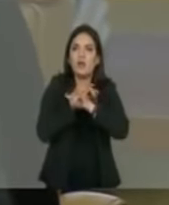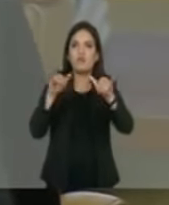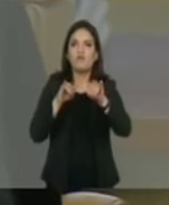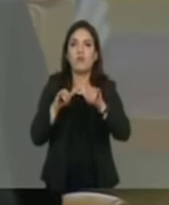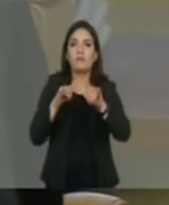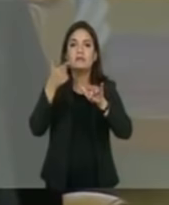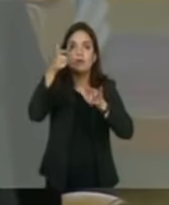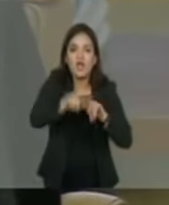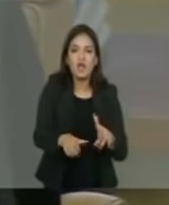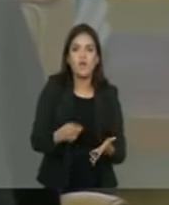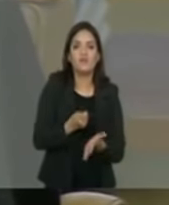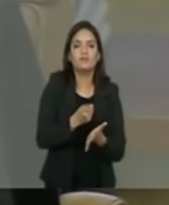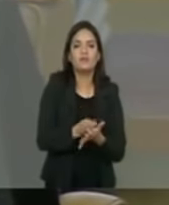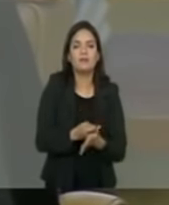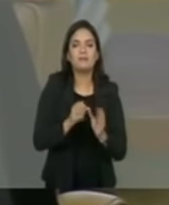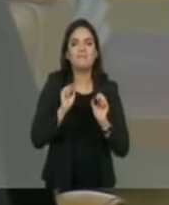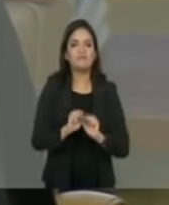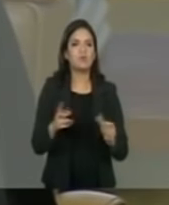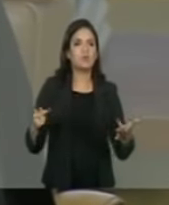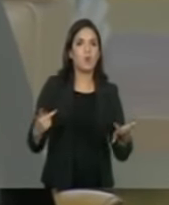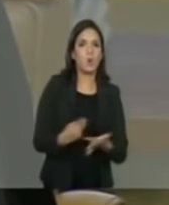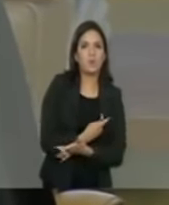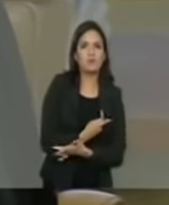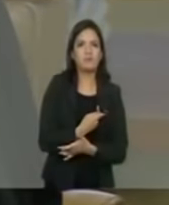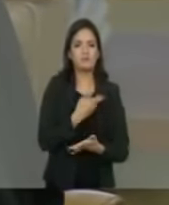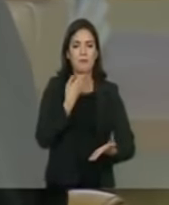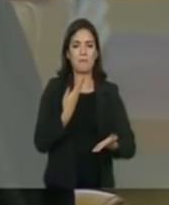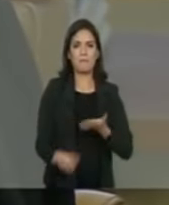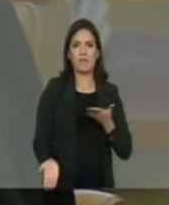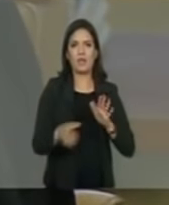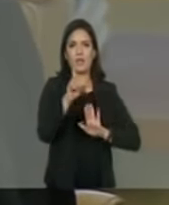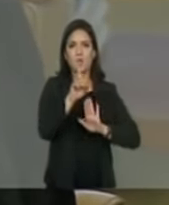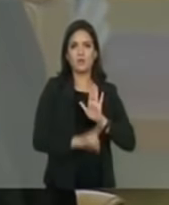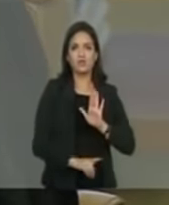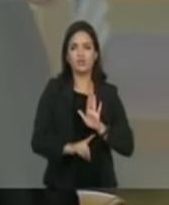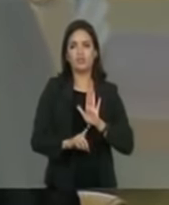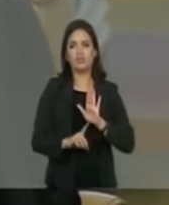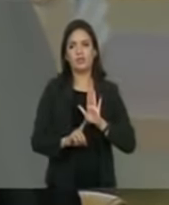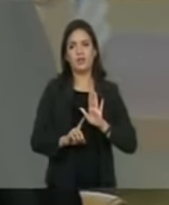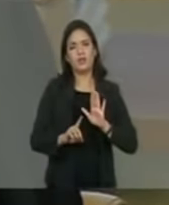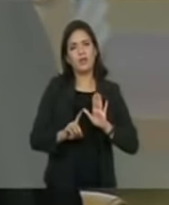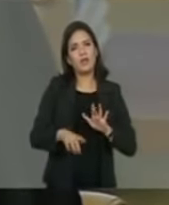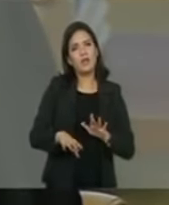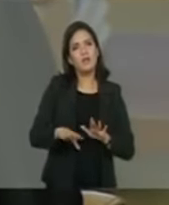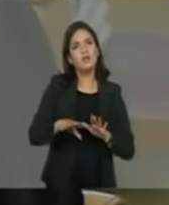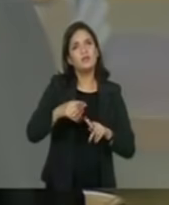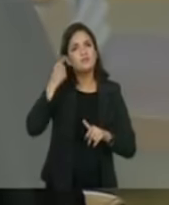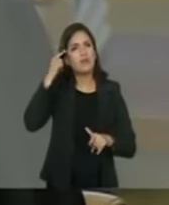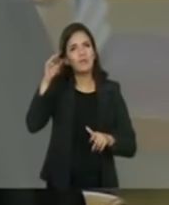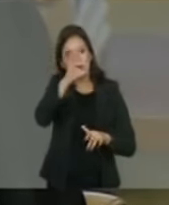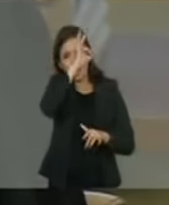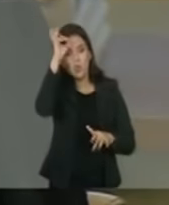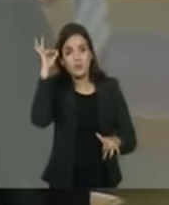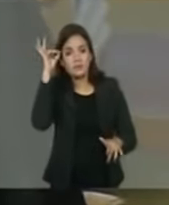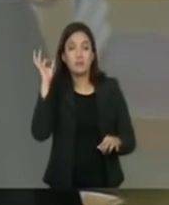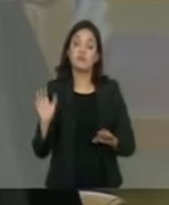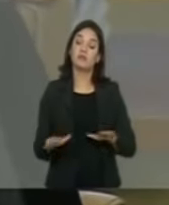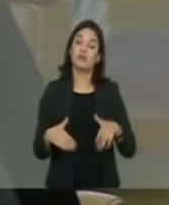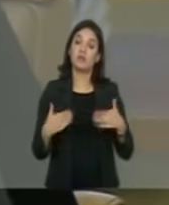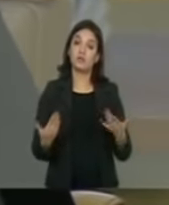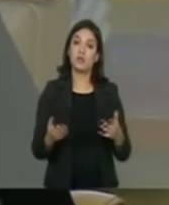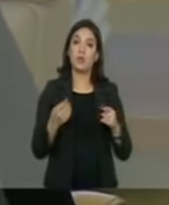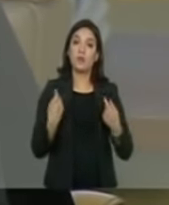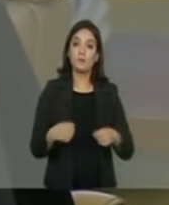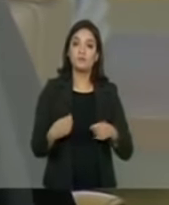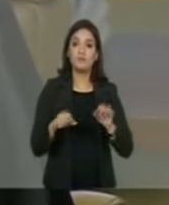abala a presunção de inocência do acusado até a condenação o efeito necessário é a permissão de um sistema